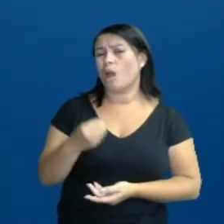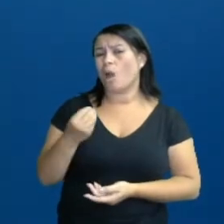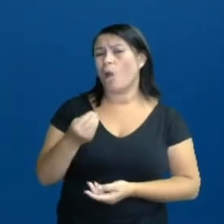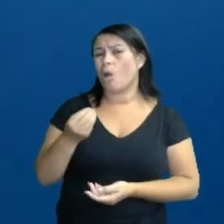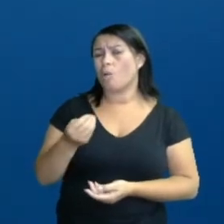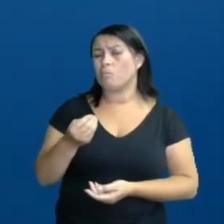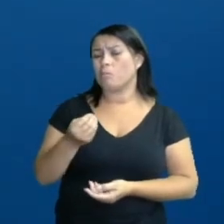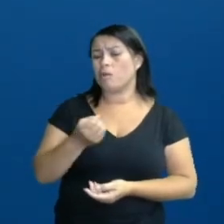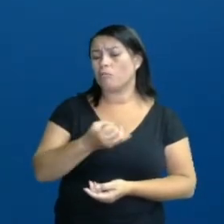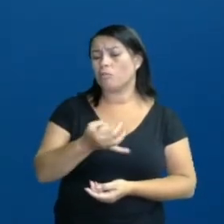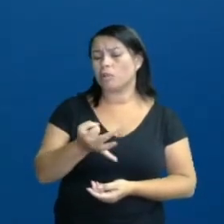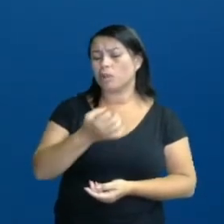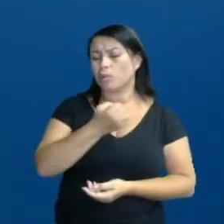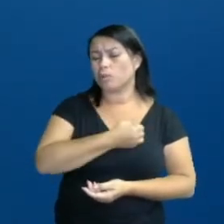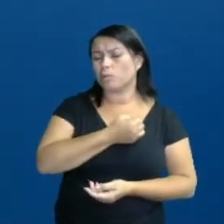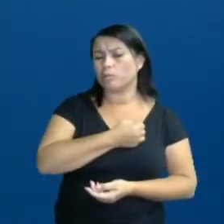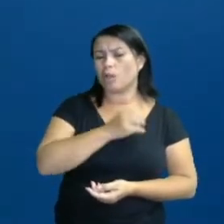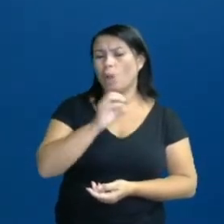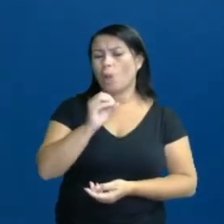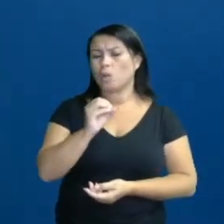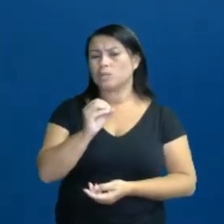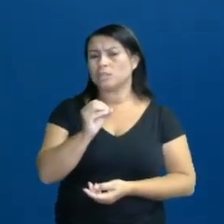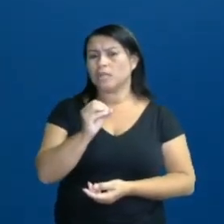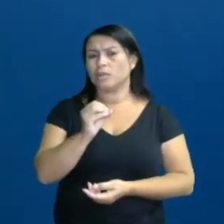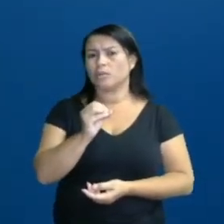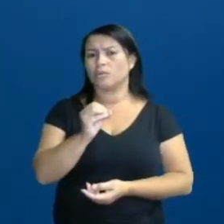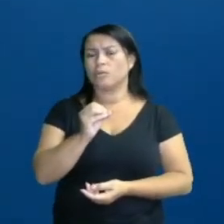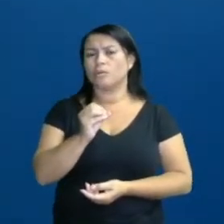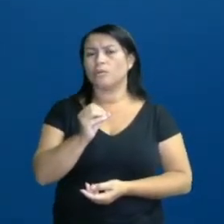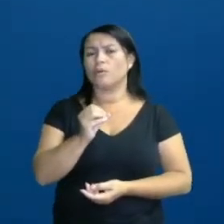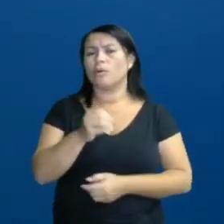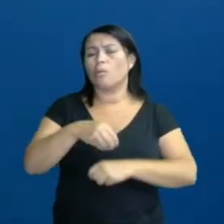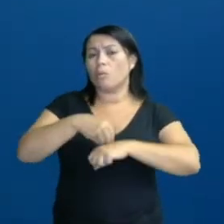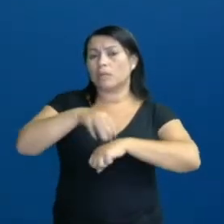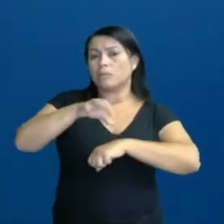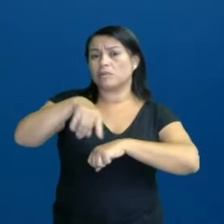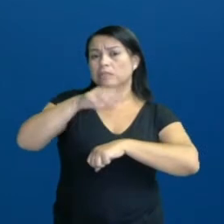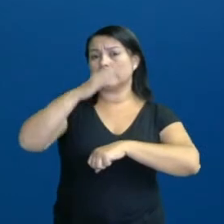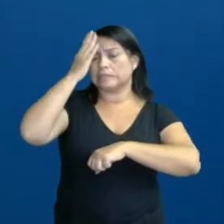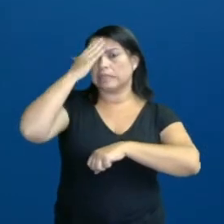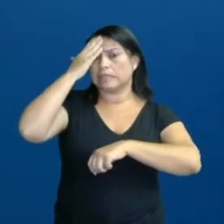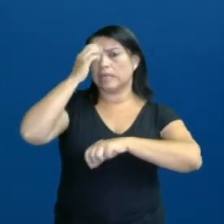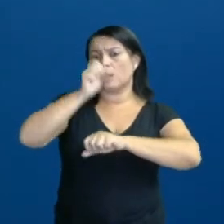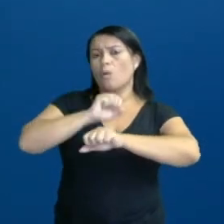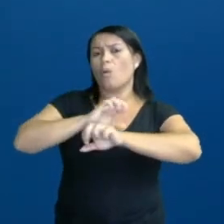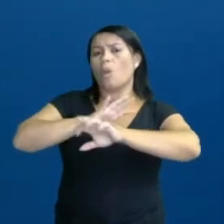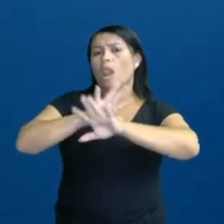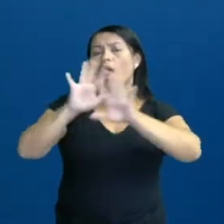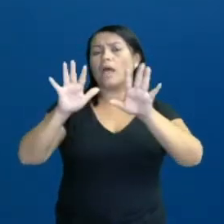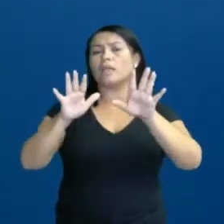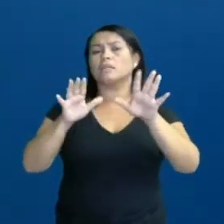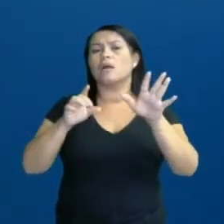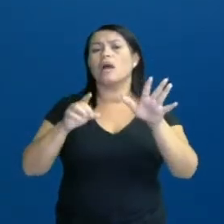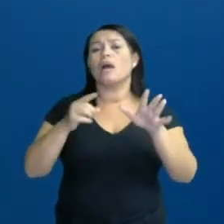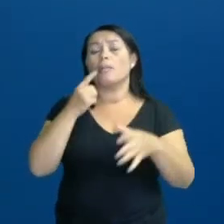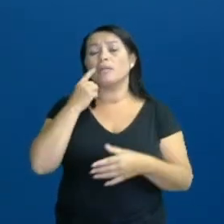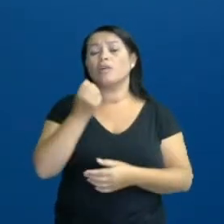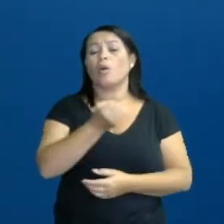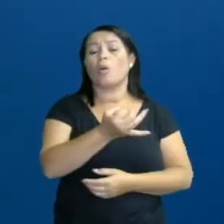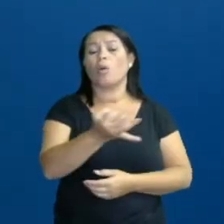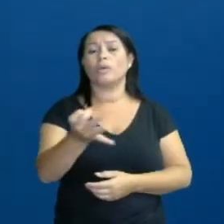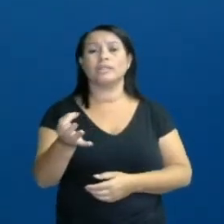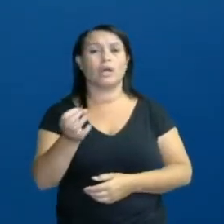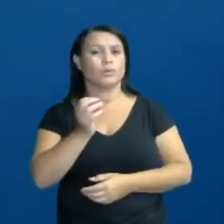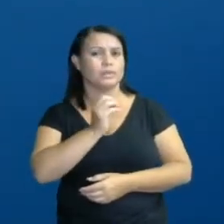contar o número ou o zero. Uma dica para vocês entenderem é você vai contar a quantidade de zeros,